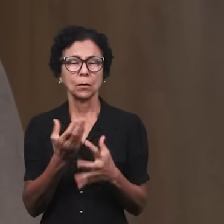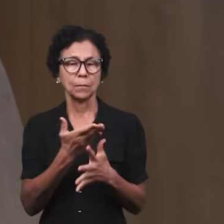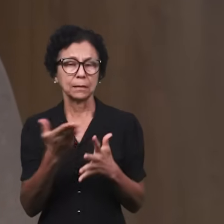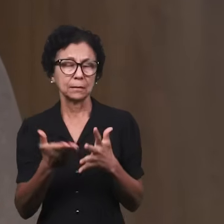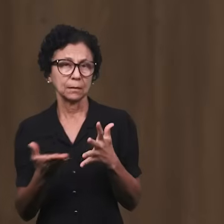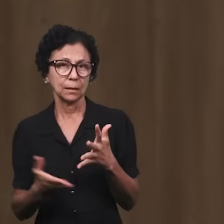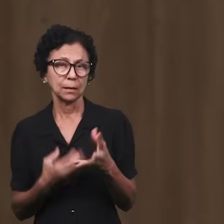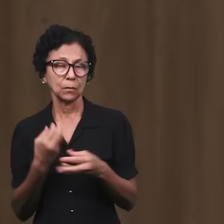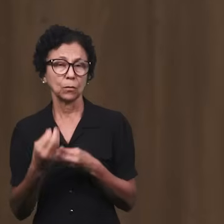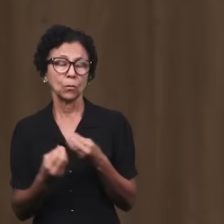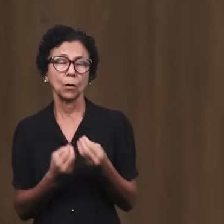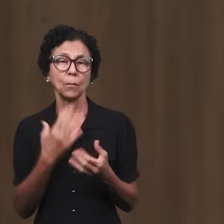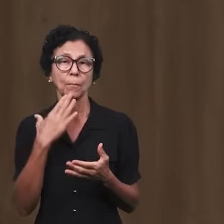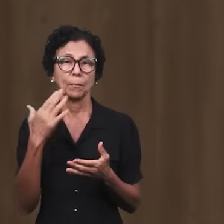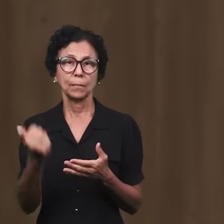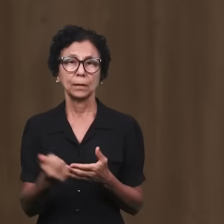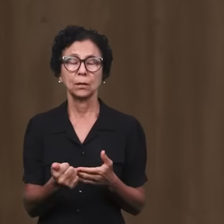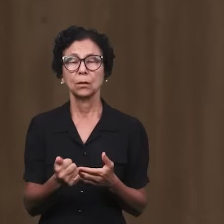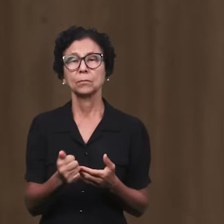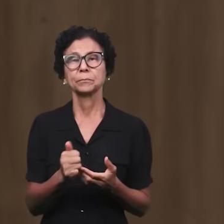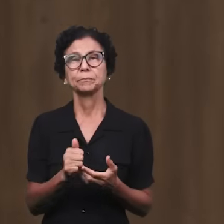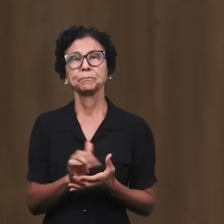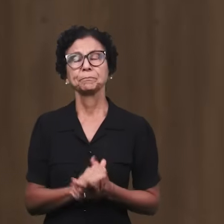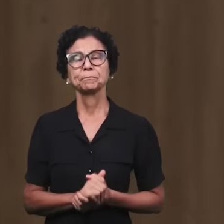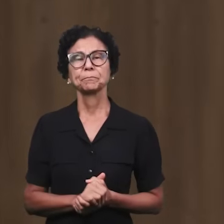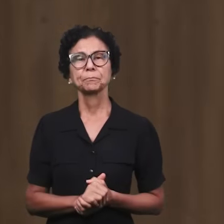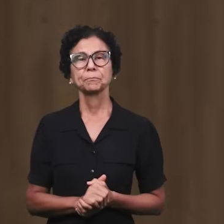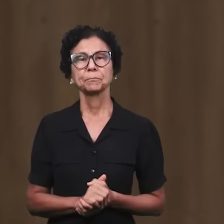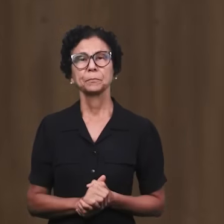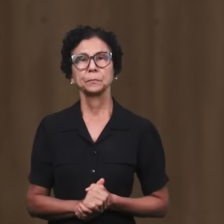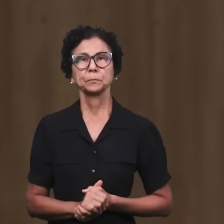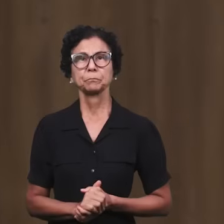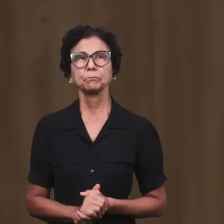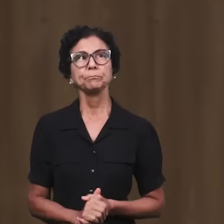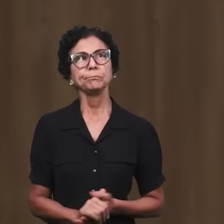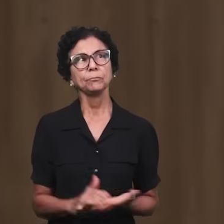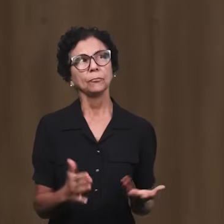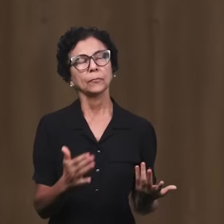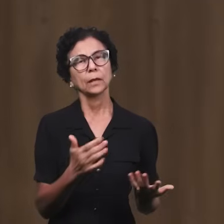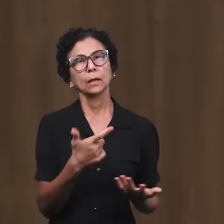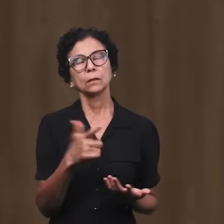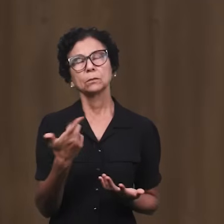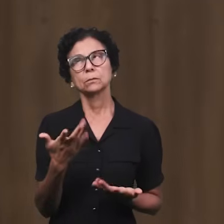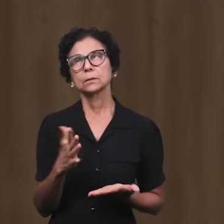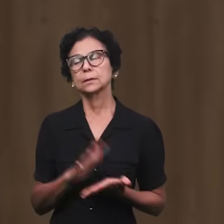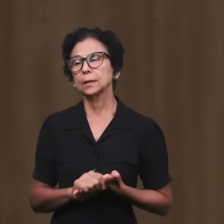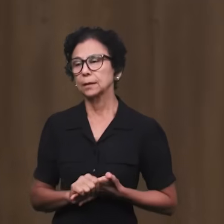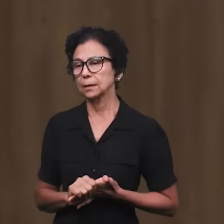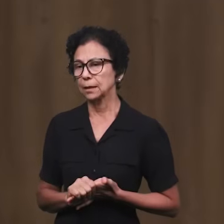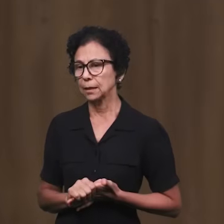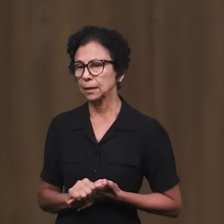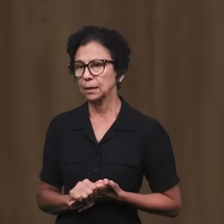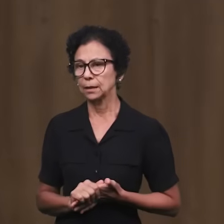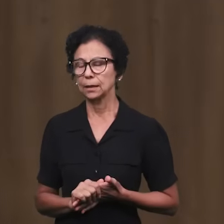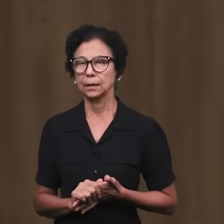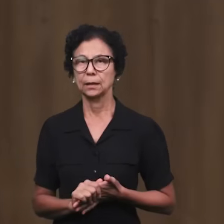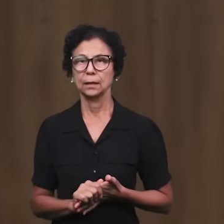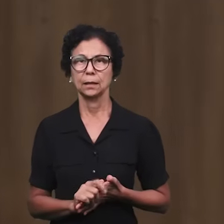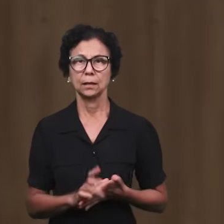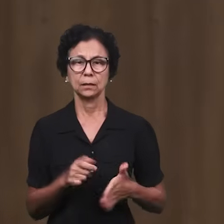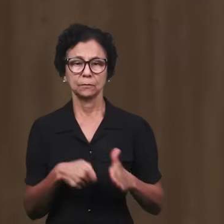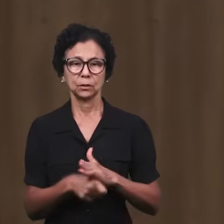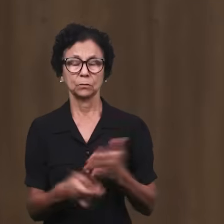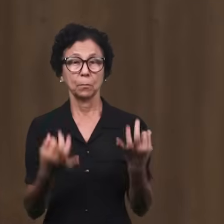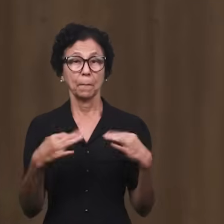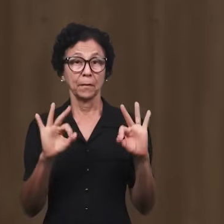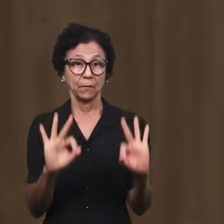aquisição? Então, vamos aqui. Não existe um investimento perfeito. O que